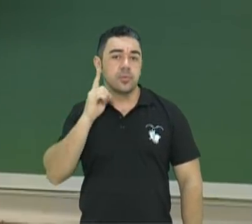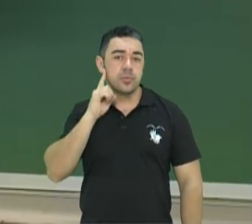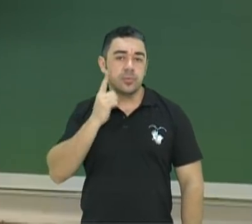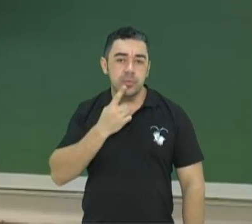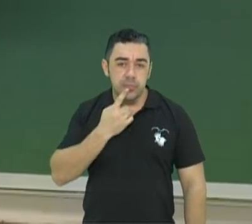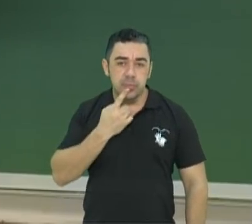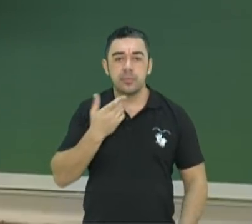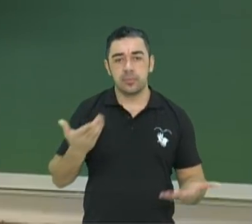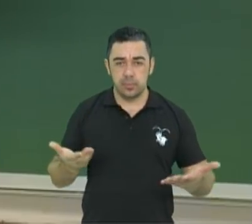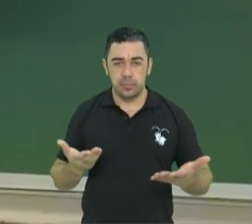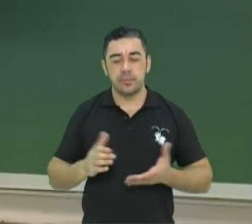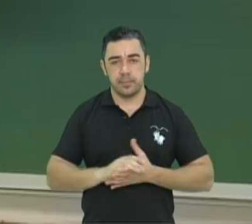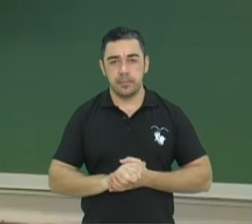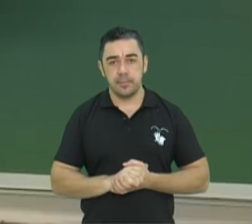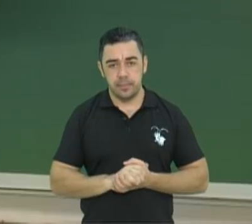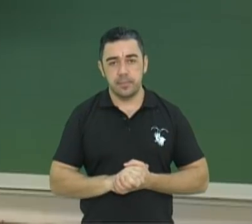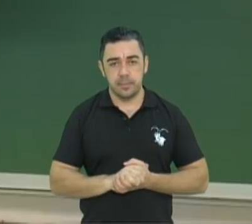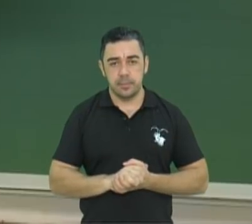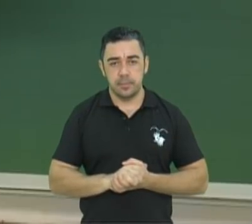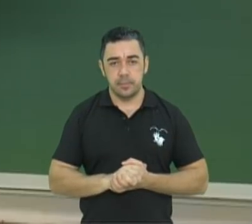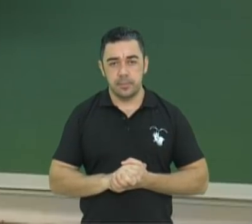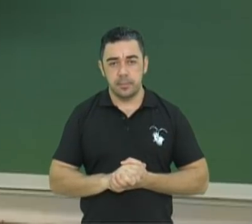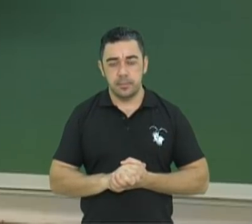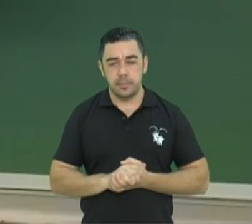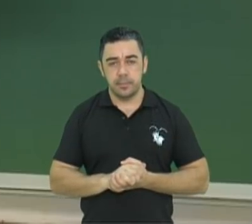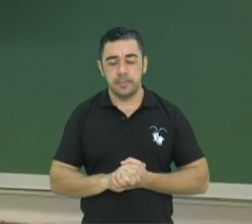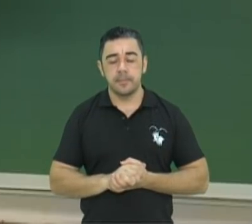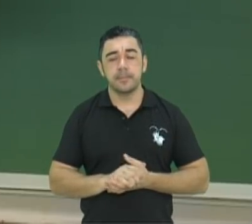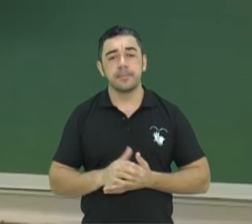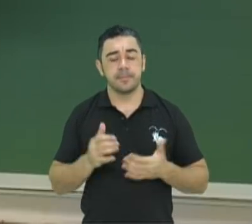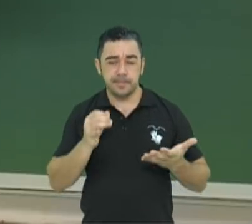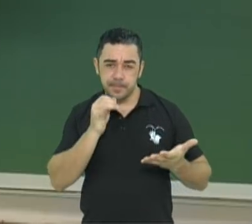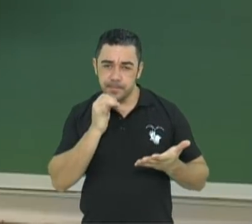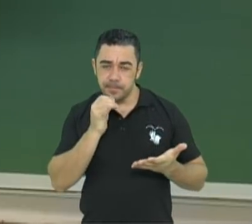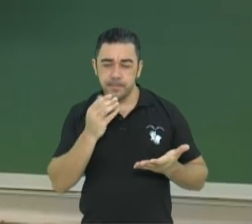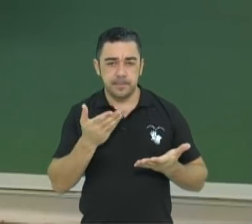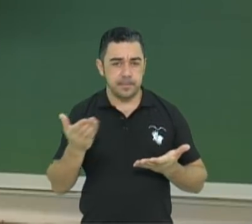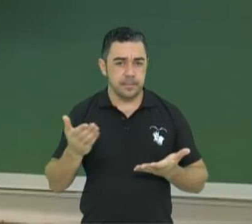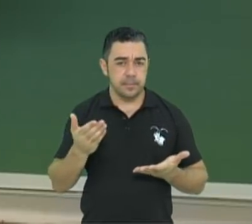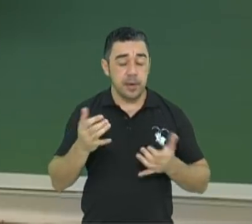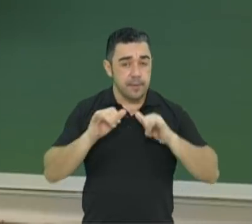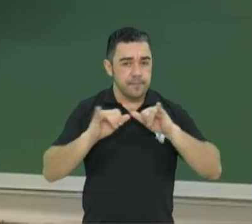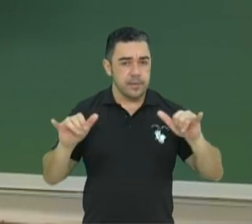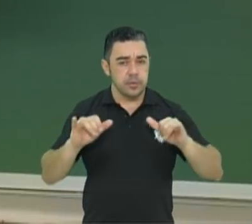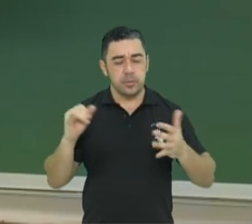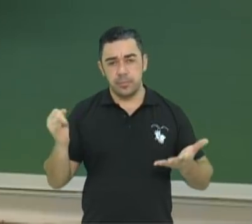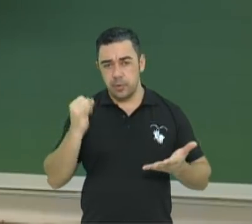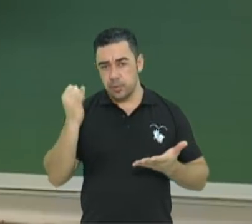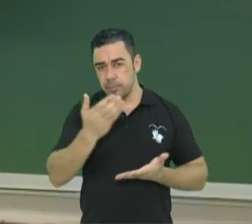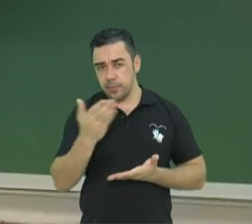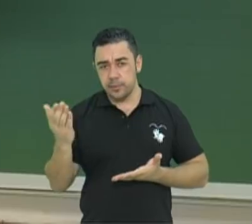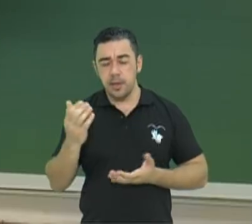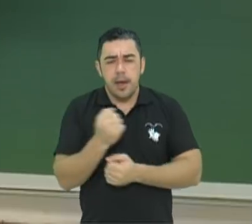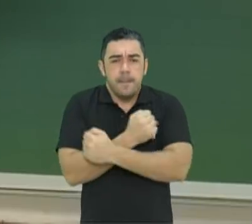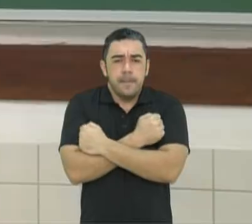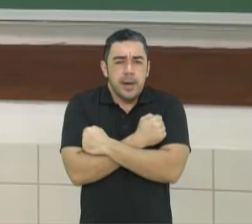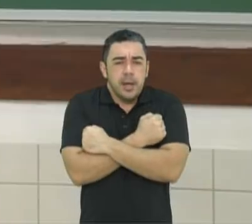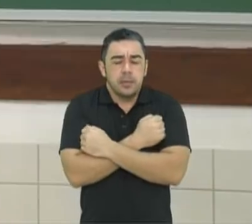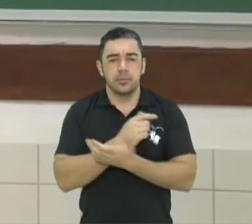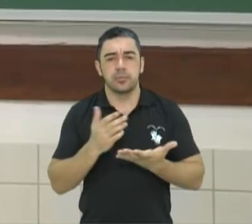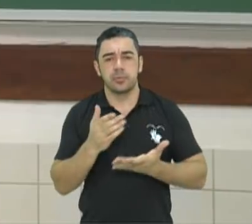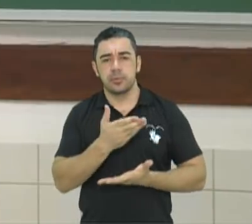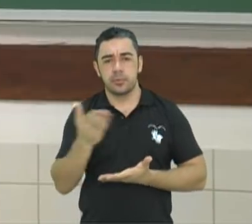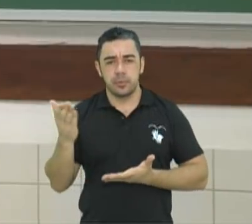né? Que interpretam e fazem o uso da Libras, por exemplo. Beleza? Agora, um recadinho importante, né? Quero mandar um abraço para